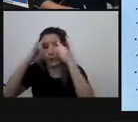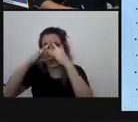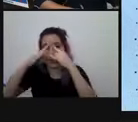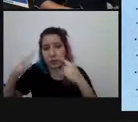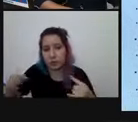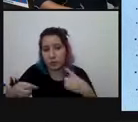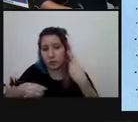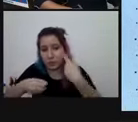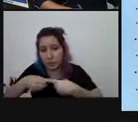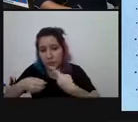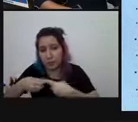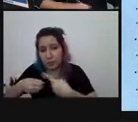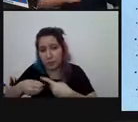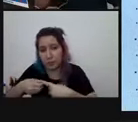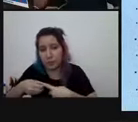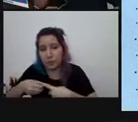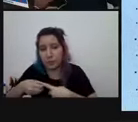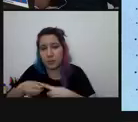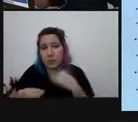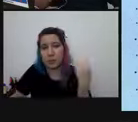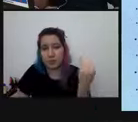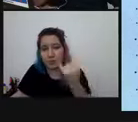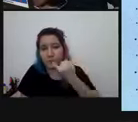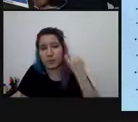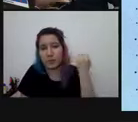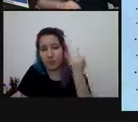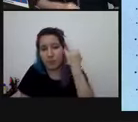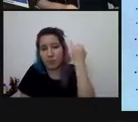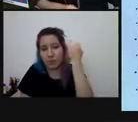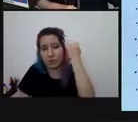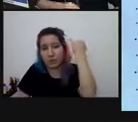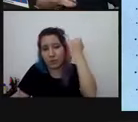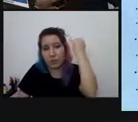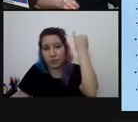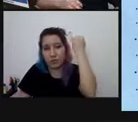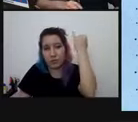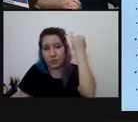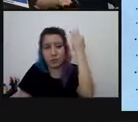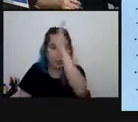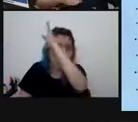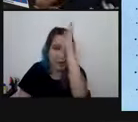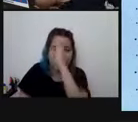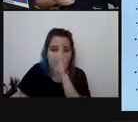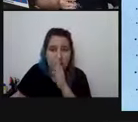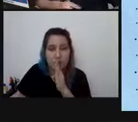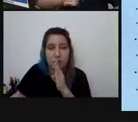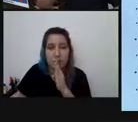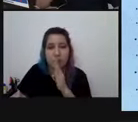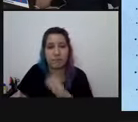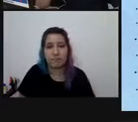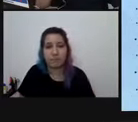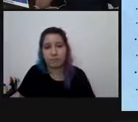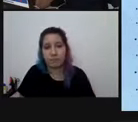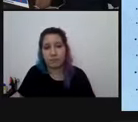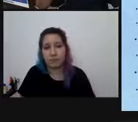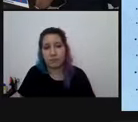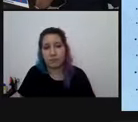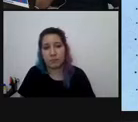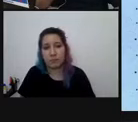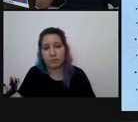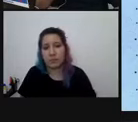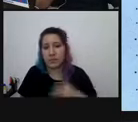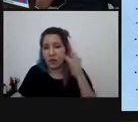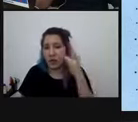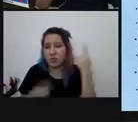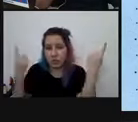marco não para São Vicente, é um marco para o nosso Brasil, acima de tudo. Então, acho que o